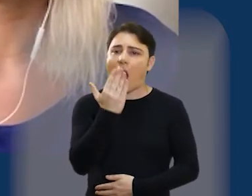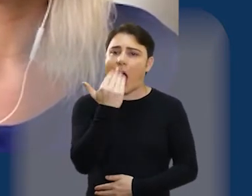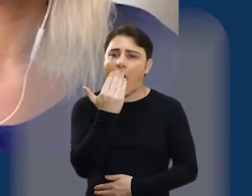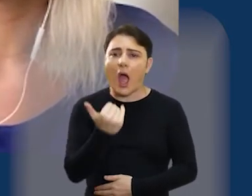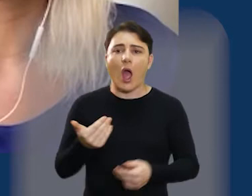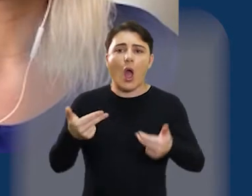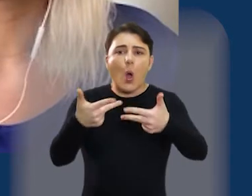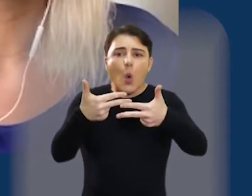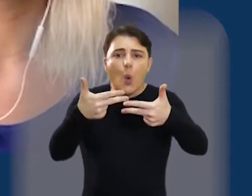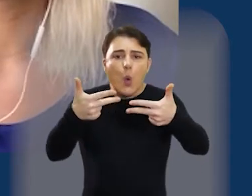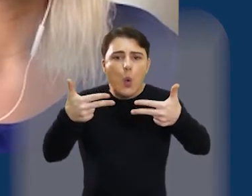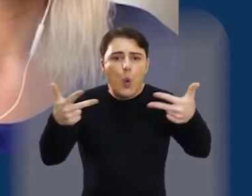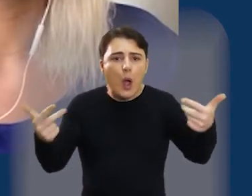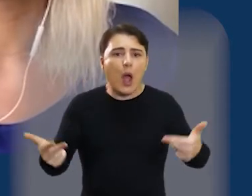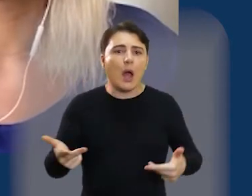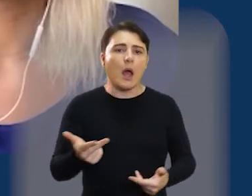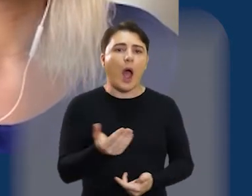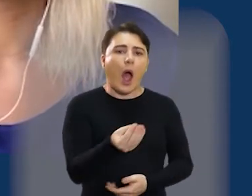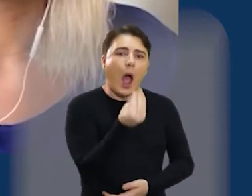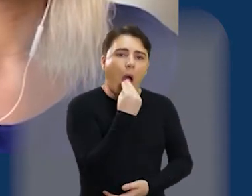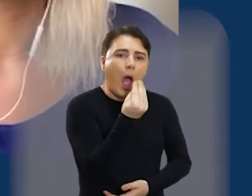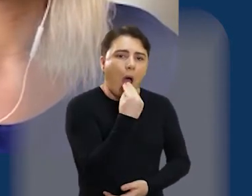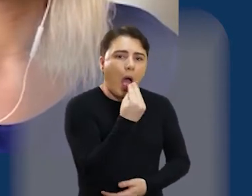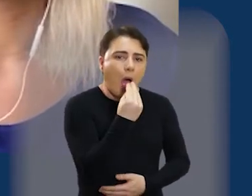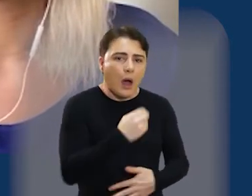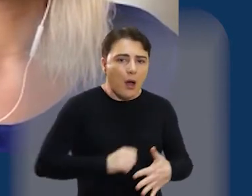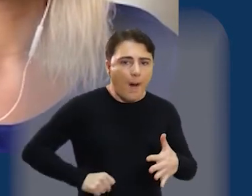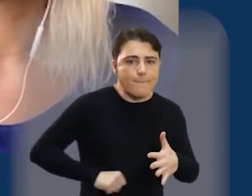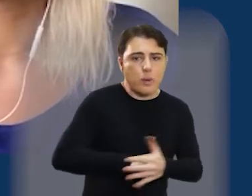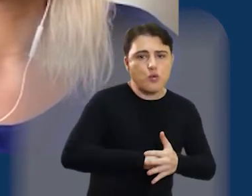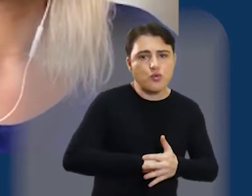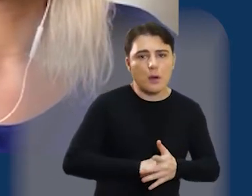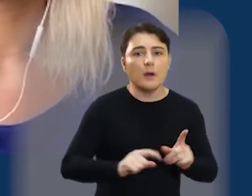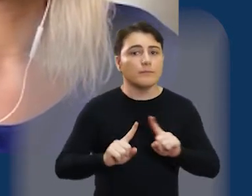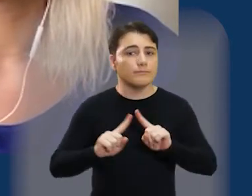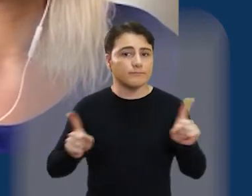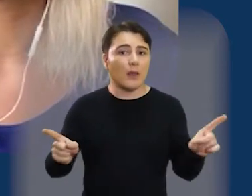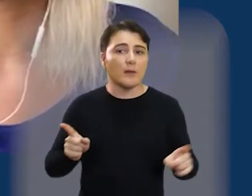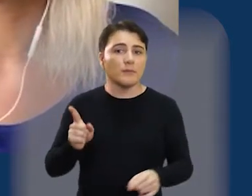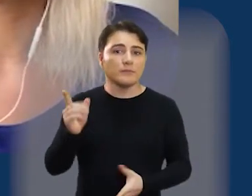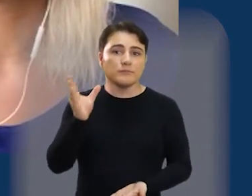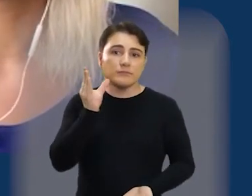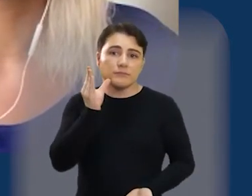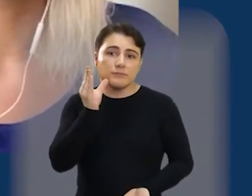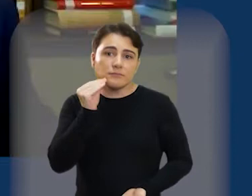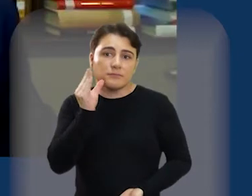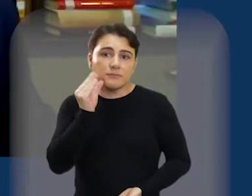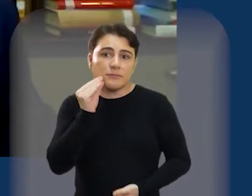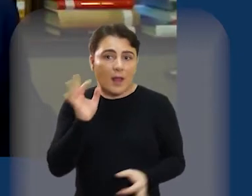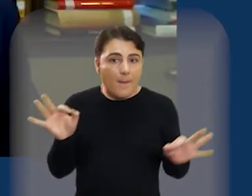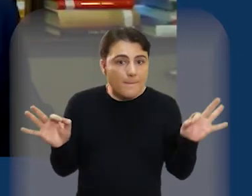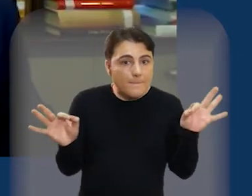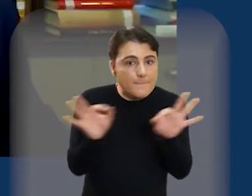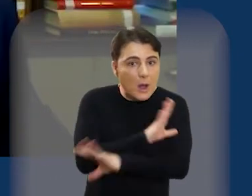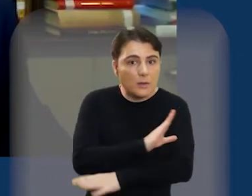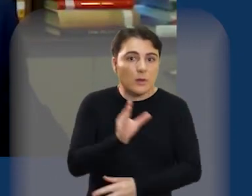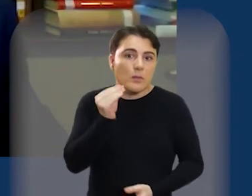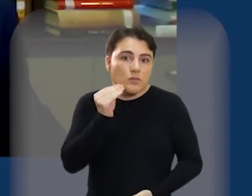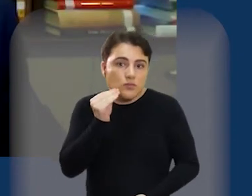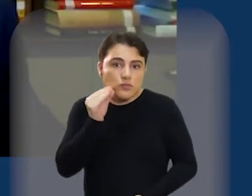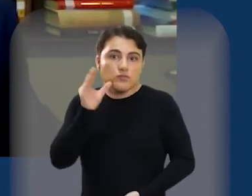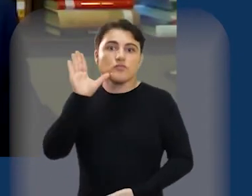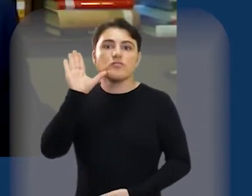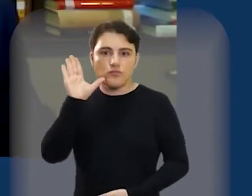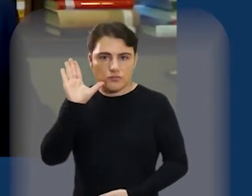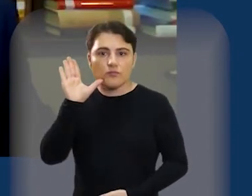saciedade. Ou seja, quando você termina, né, aquele período de jejum, não é